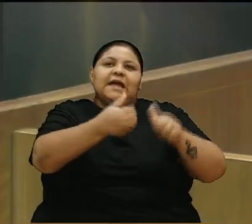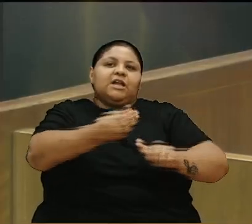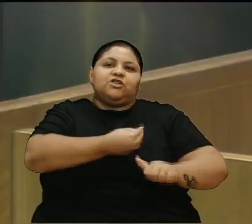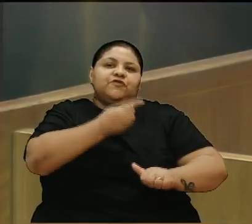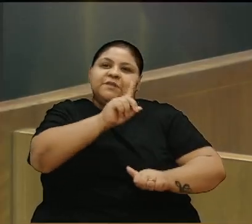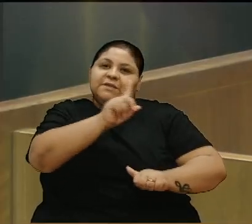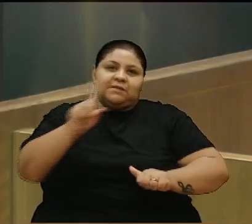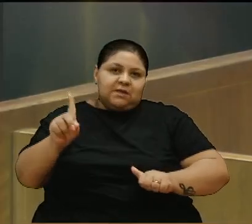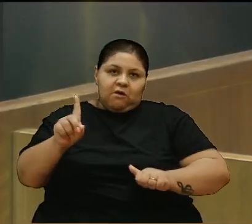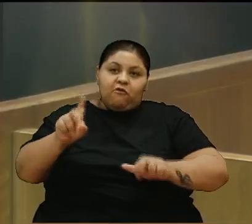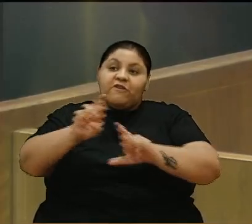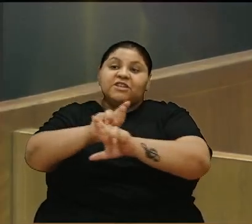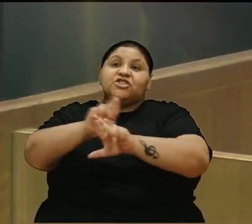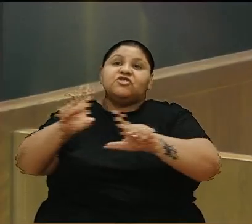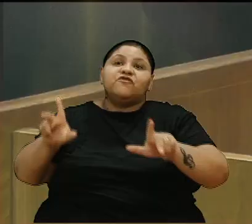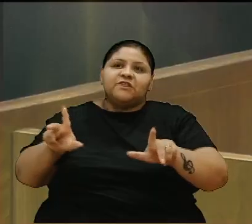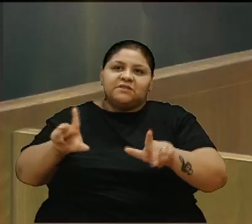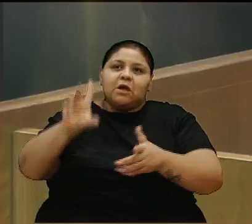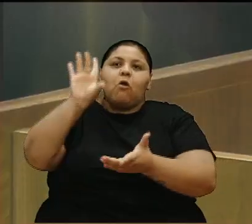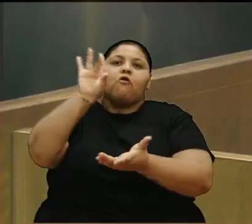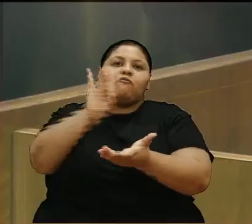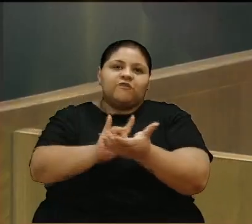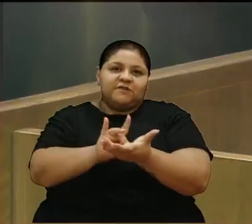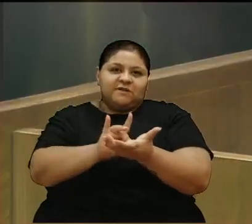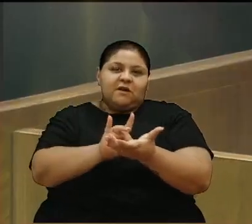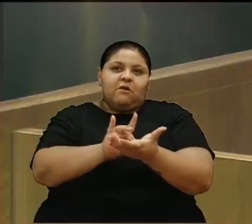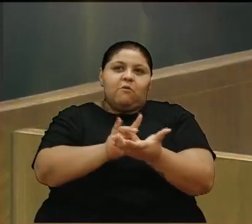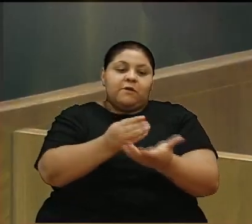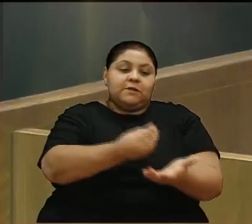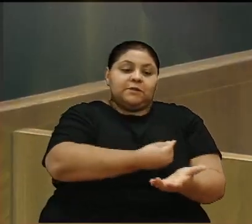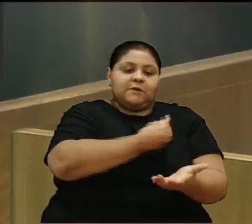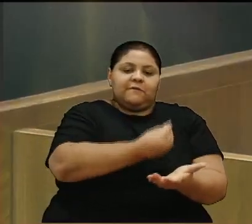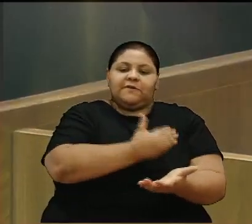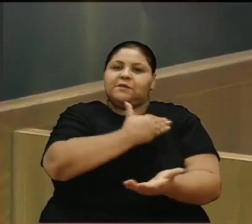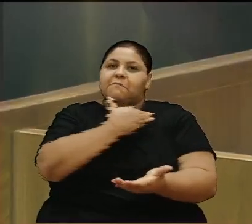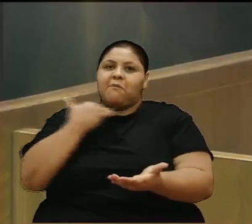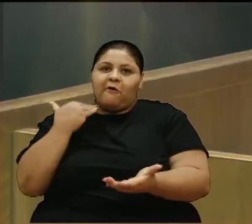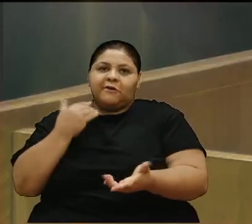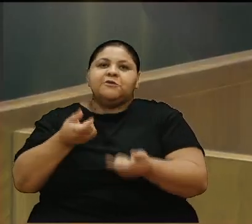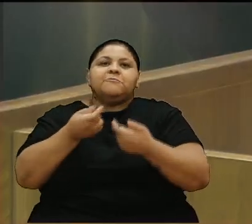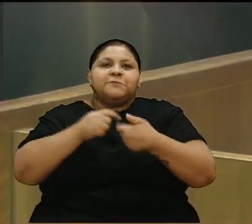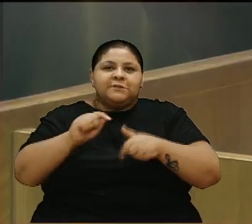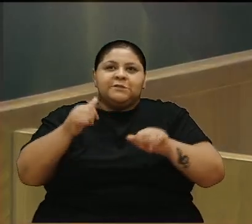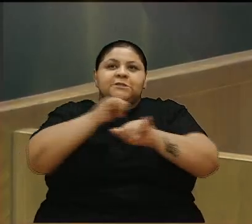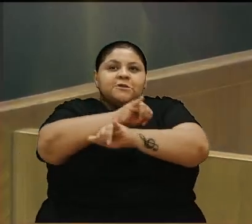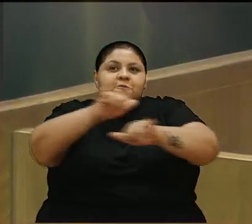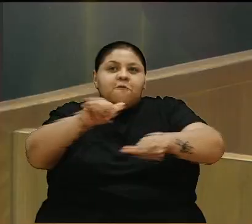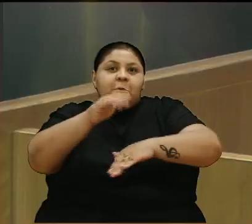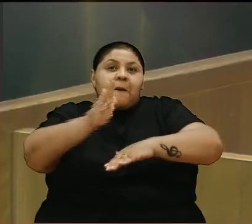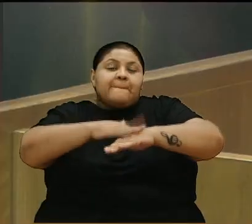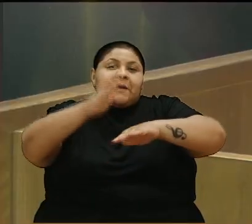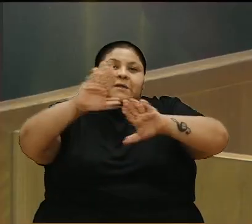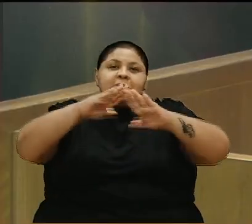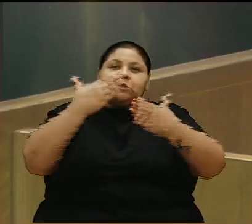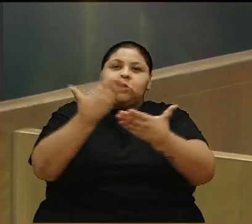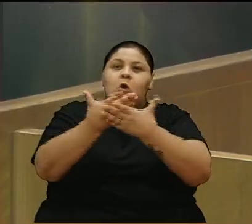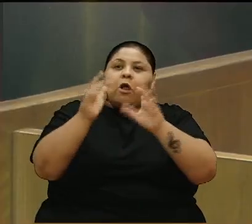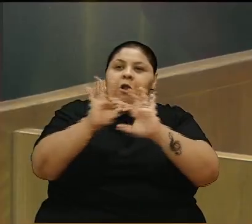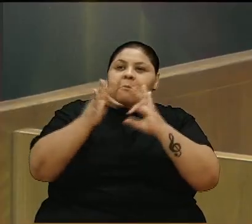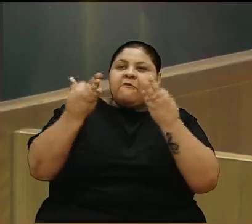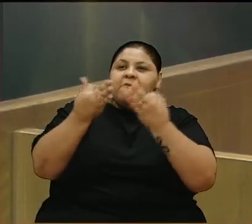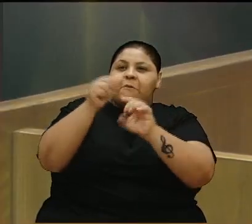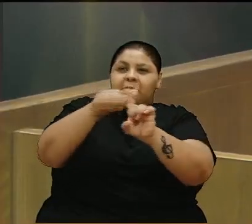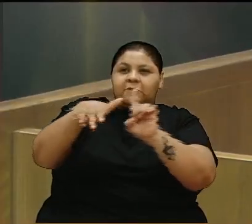efetivo entre vida e morte. Então, a gente precisa levar isso mais para as escolas, para as famílias, para a sociedade de maneira geral. E no ano